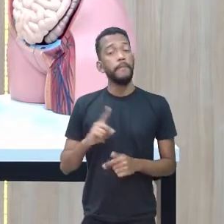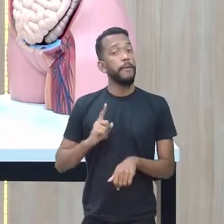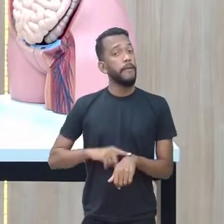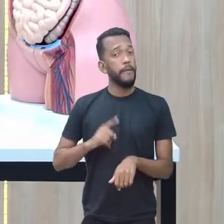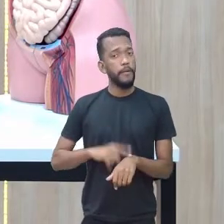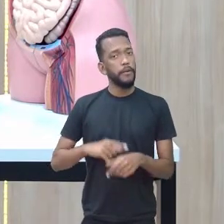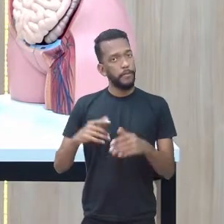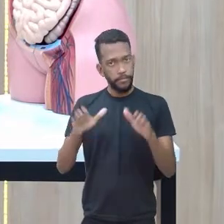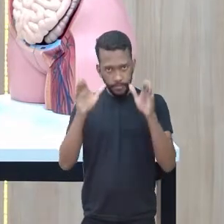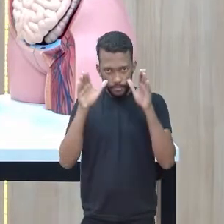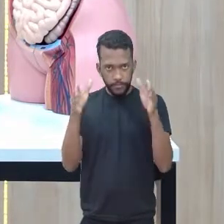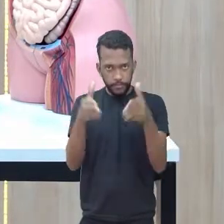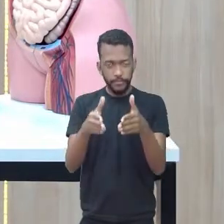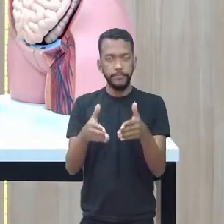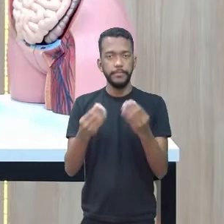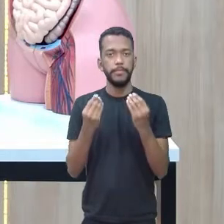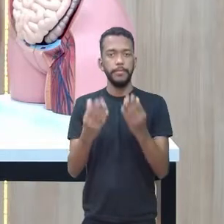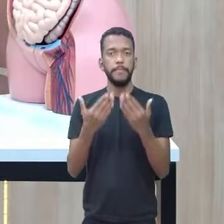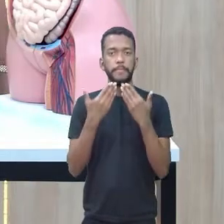seu melhor.